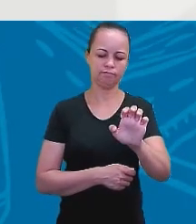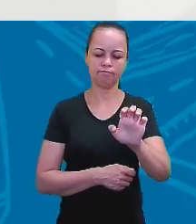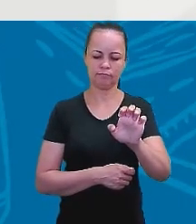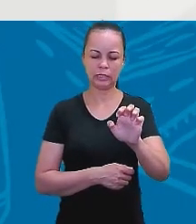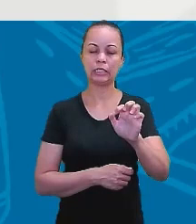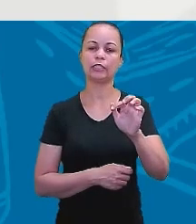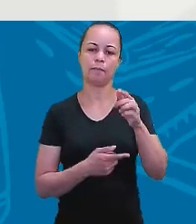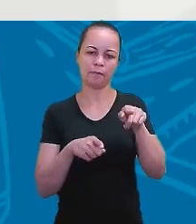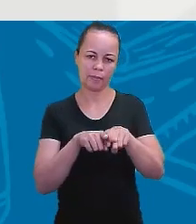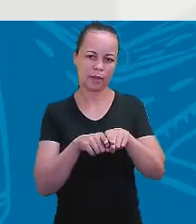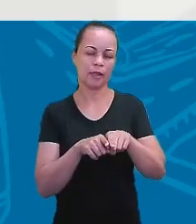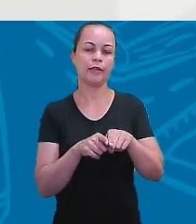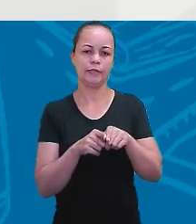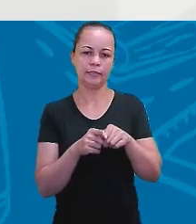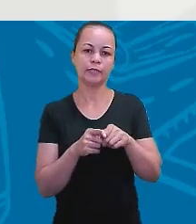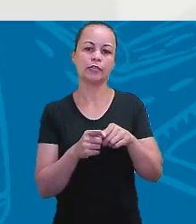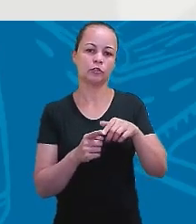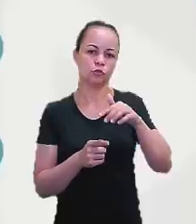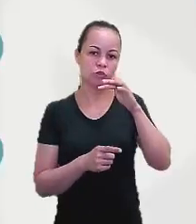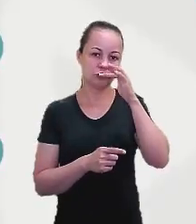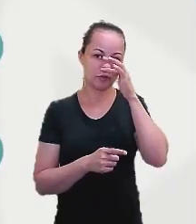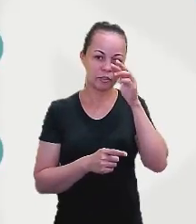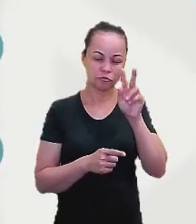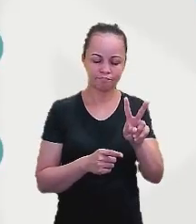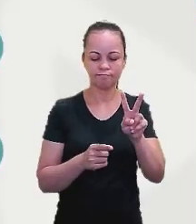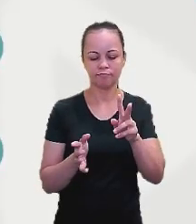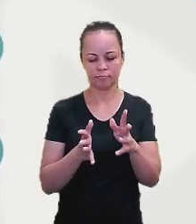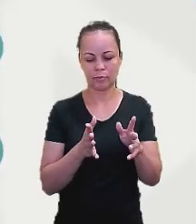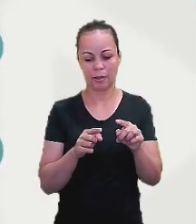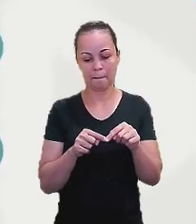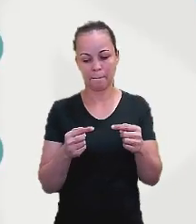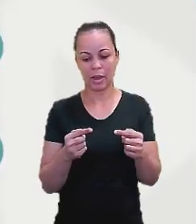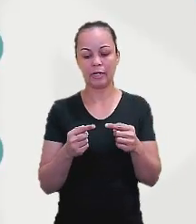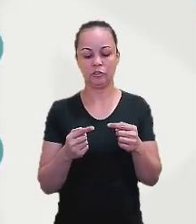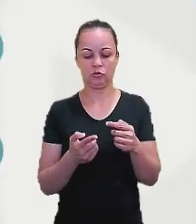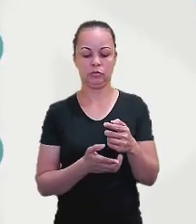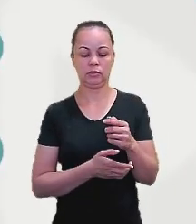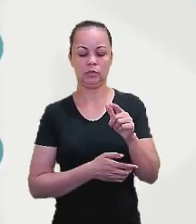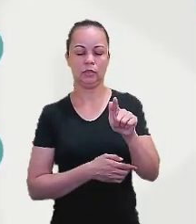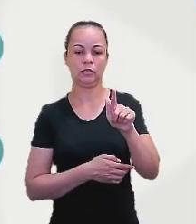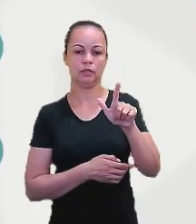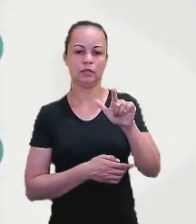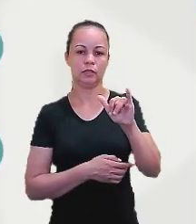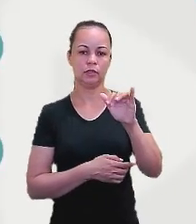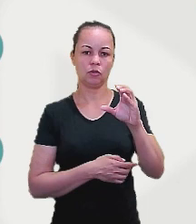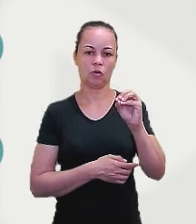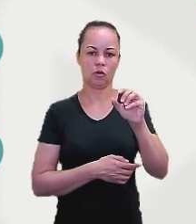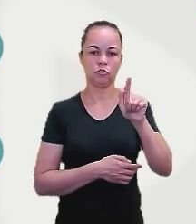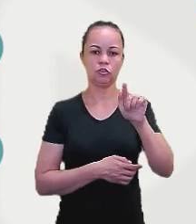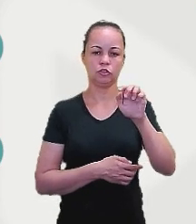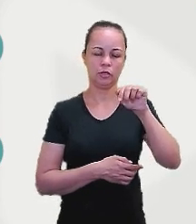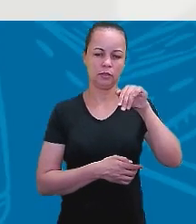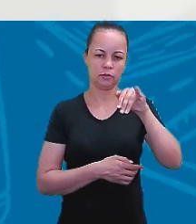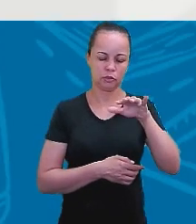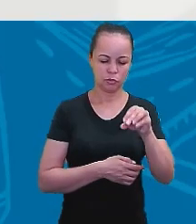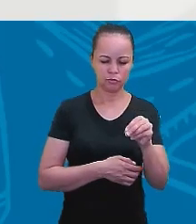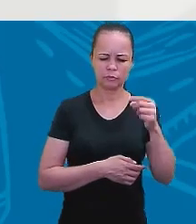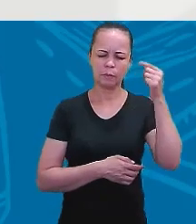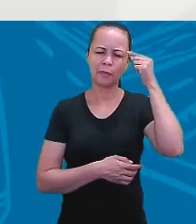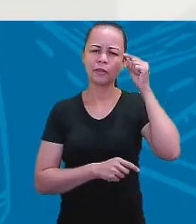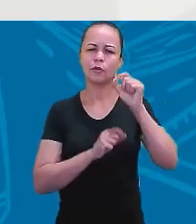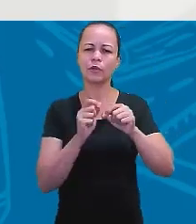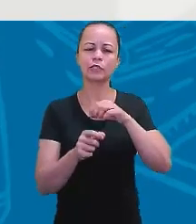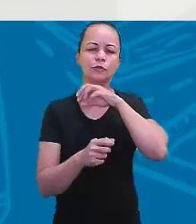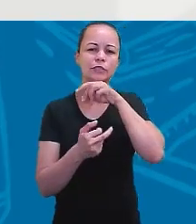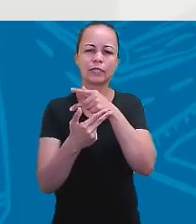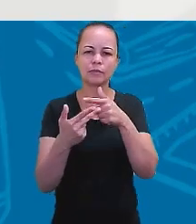formando o quê? Parede celular. Agora, quando eu penso ali, ó, no glicogênio, açúcar de reserva de quem? Dos